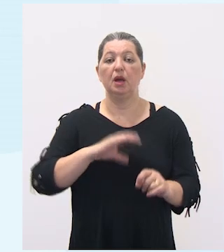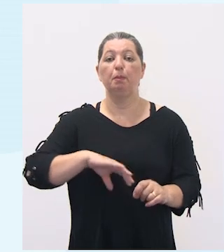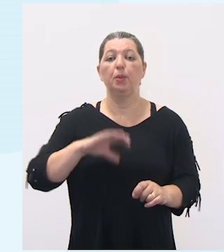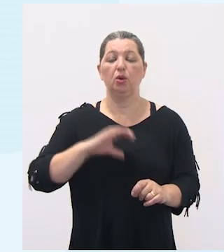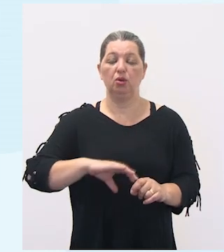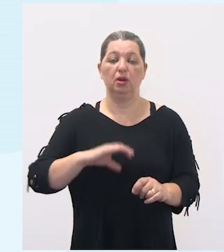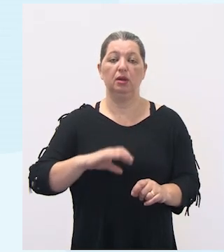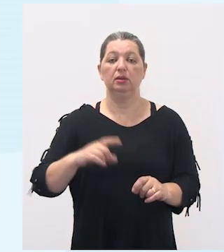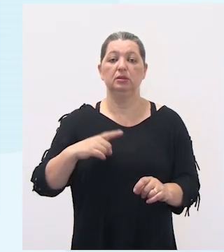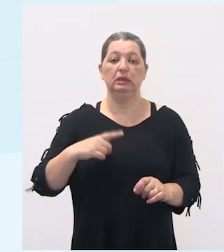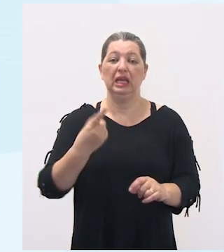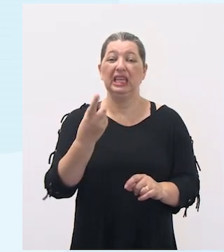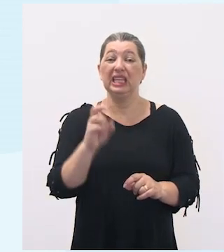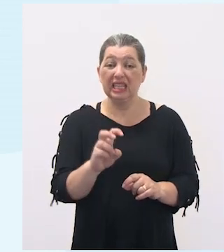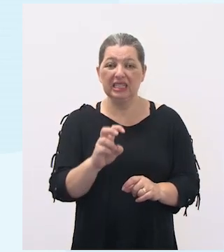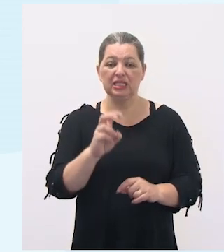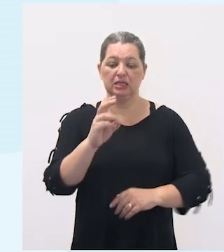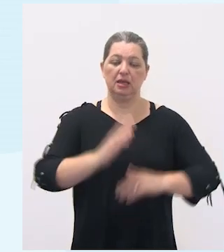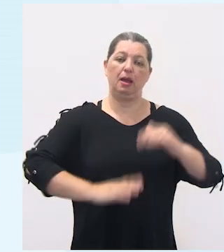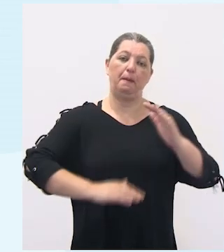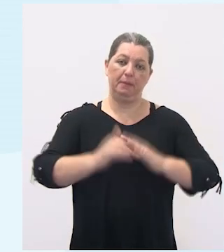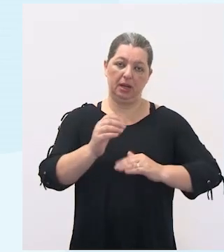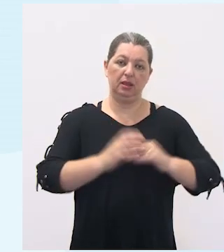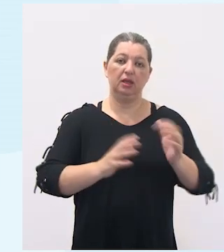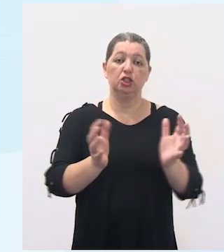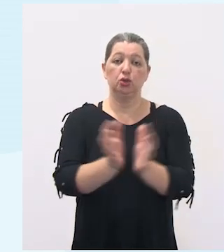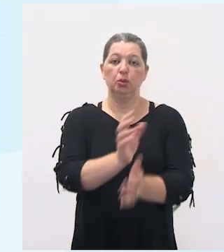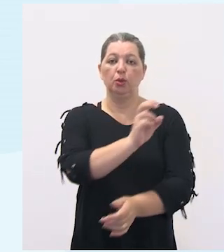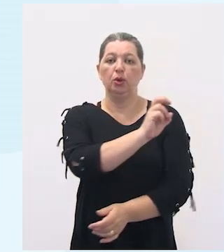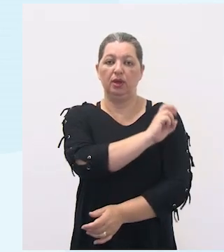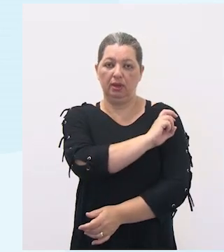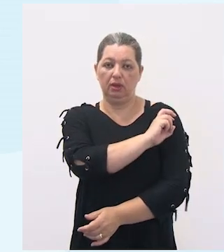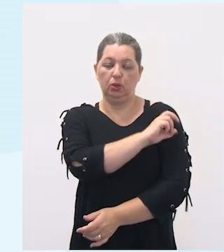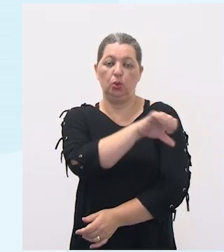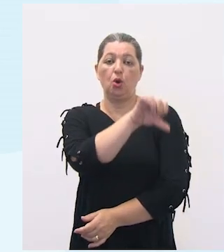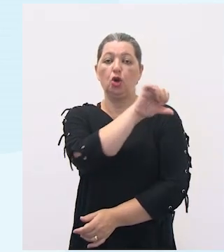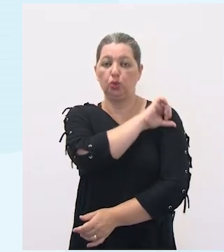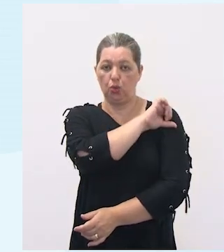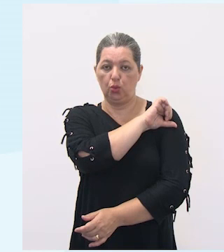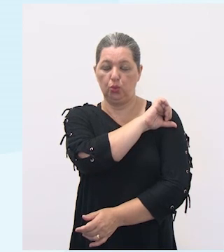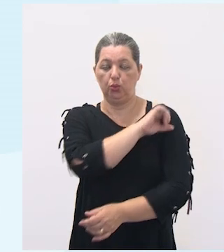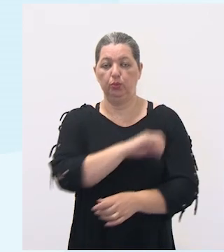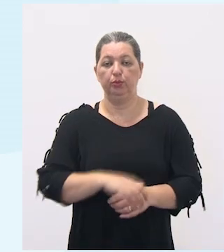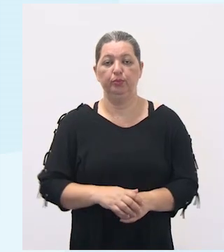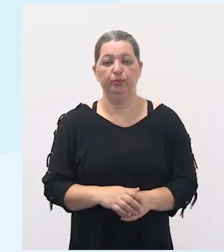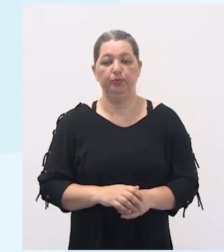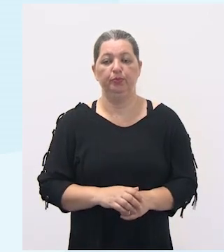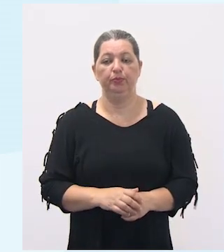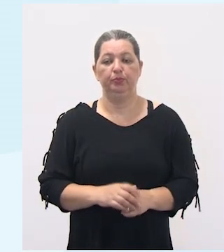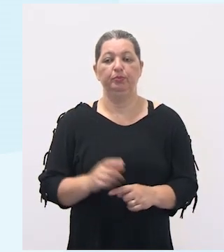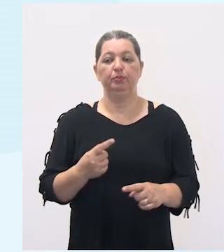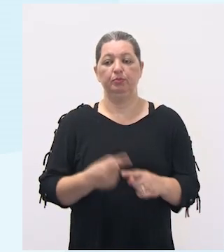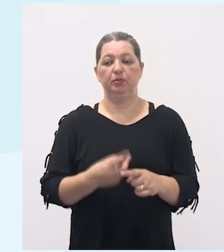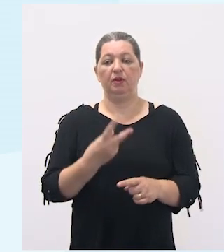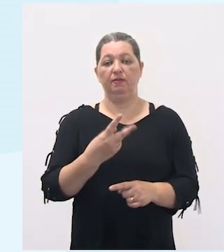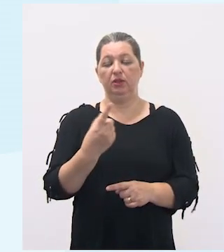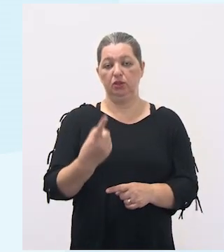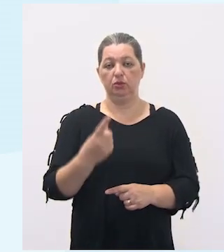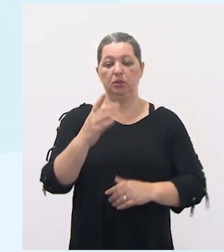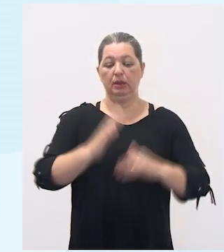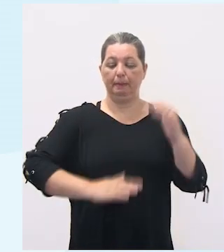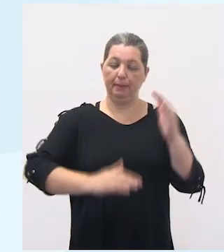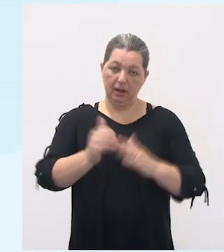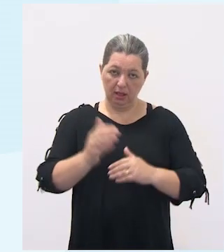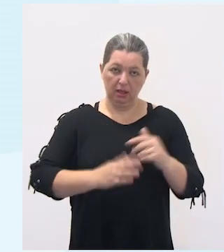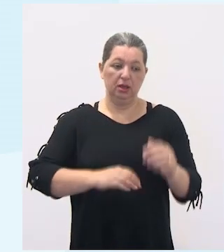portuguesa, a gente tem 15 habilidades para o 5º ano e 9º ano, 15 habilidades para o 5º ano, desculpa, e 21 habilidades para o